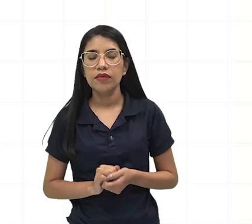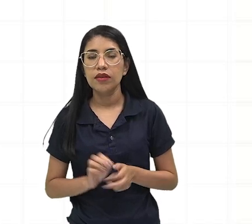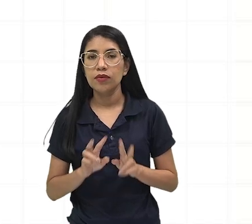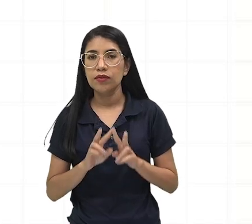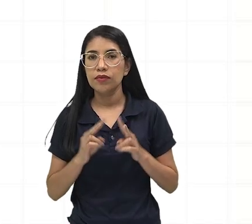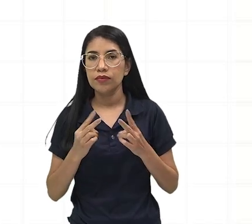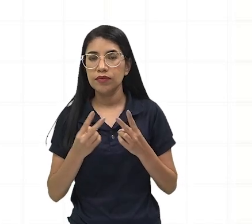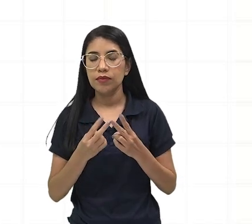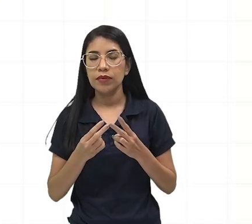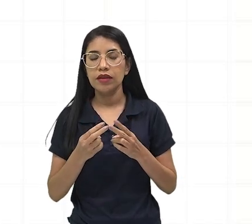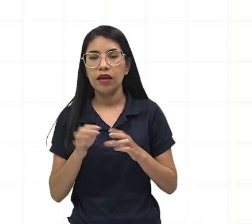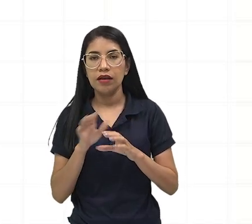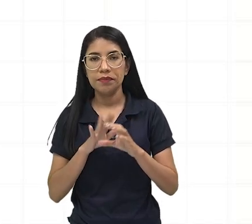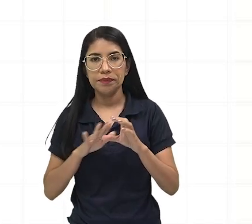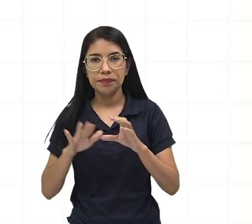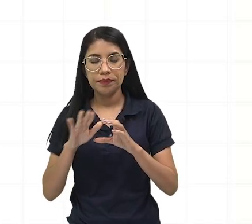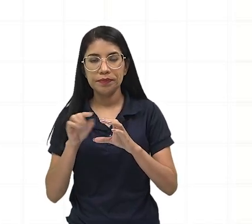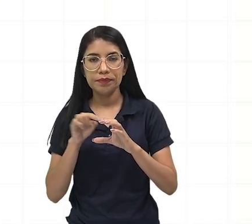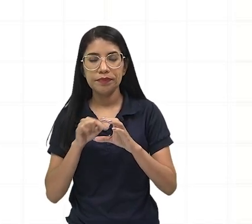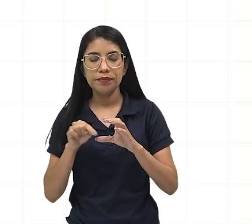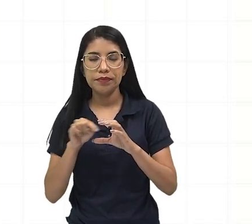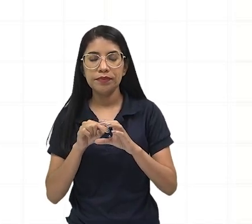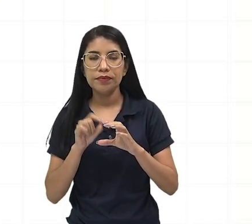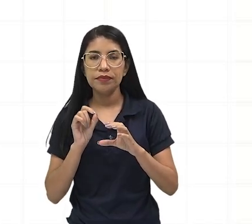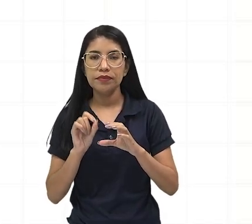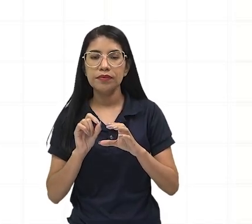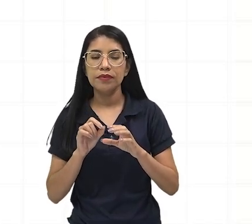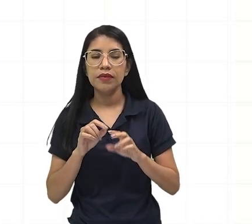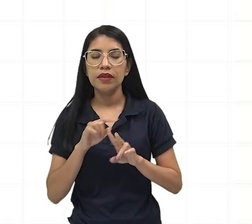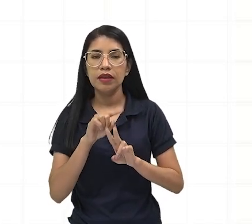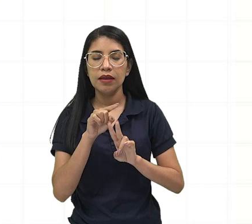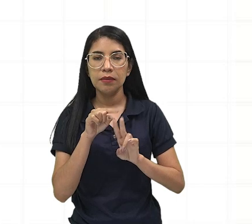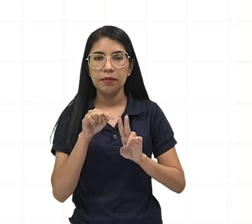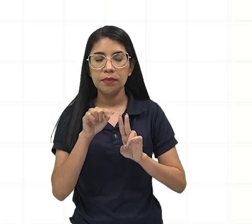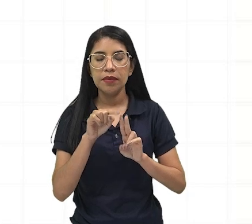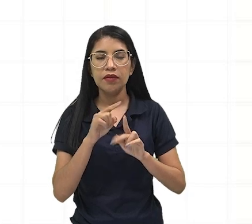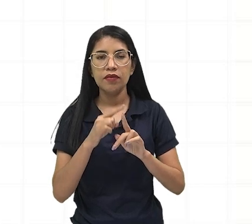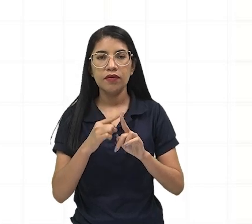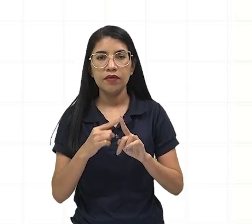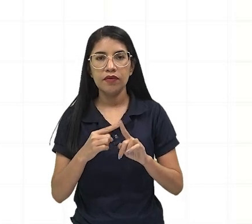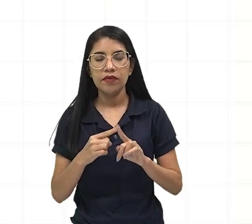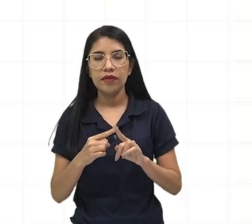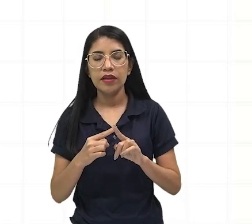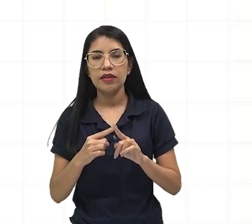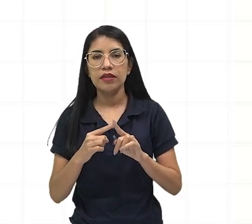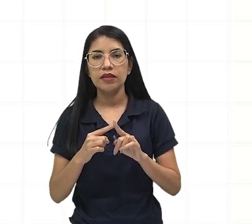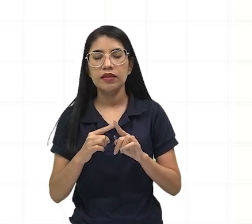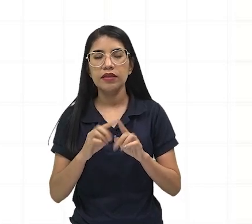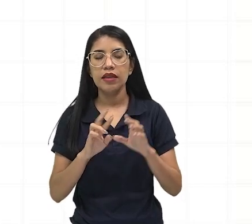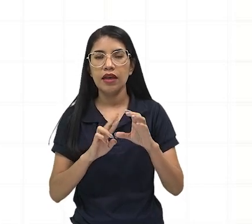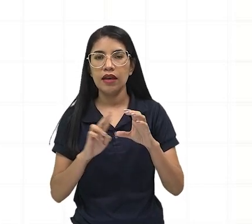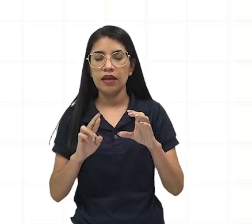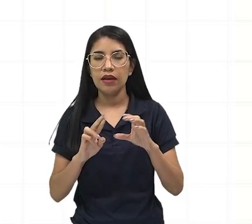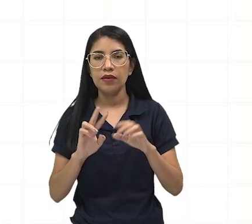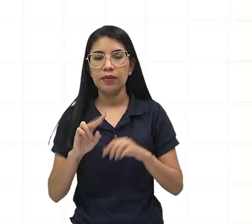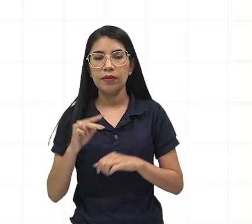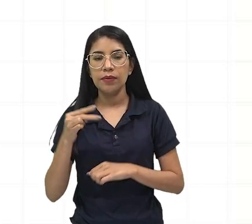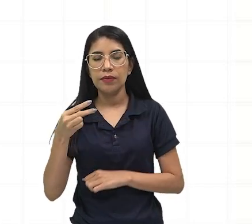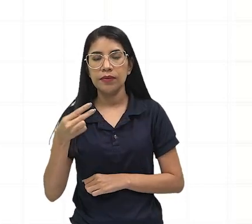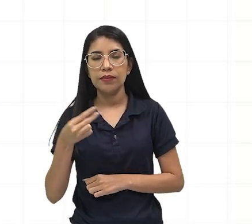círculo, né, é π vezes seu raio ao